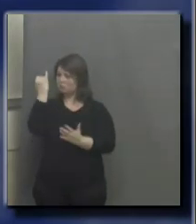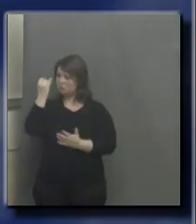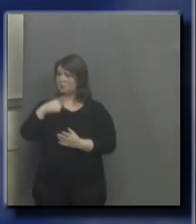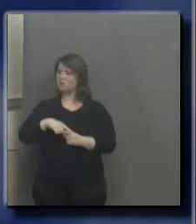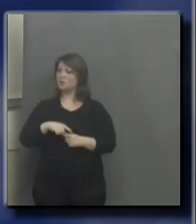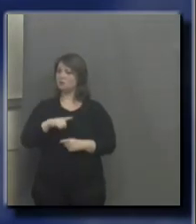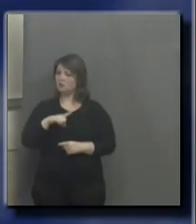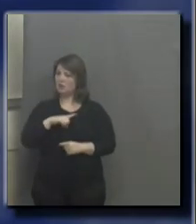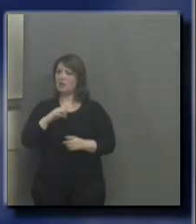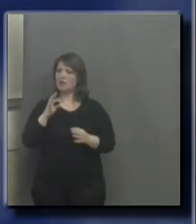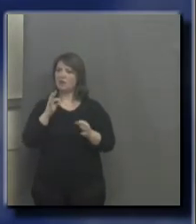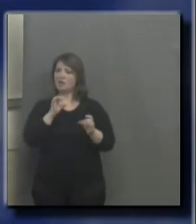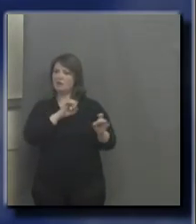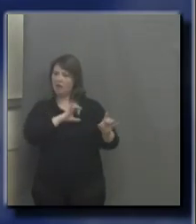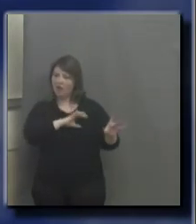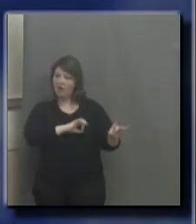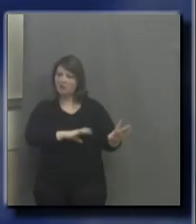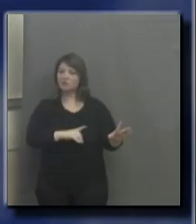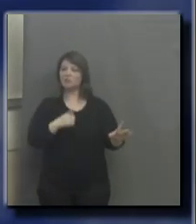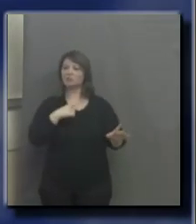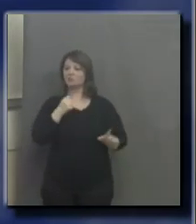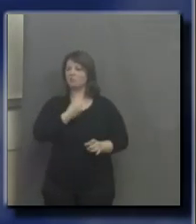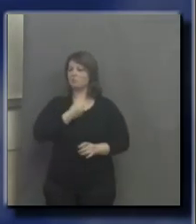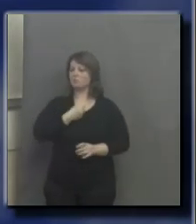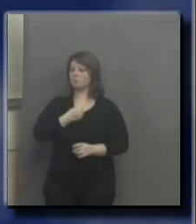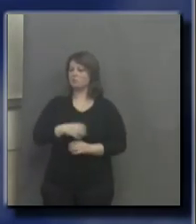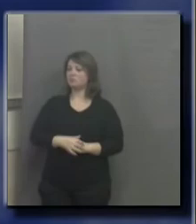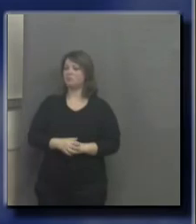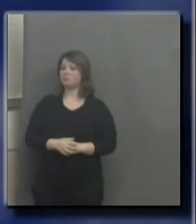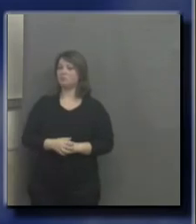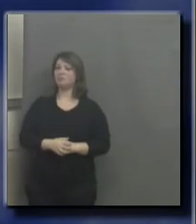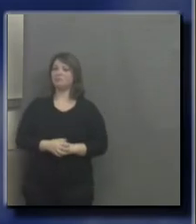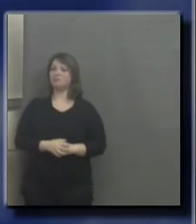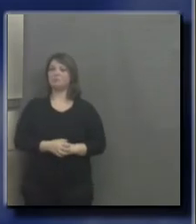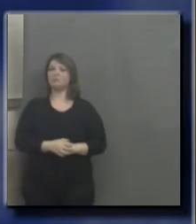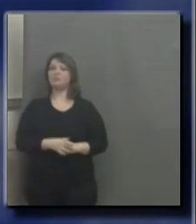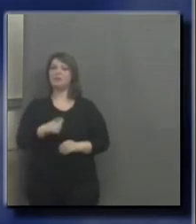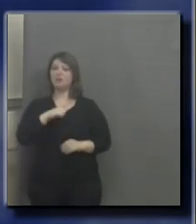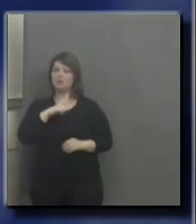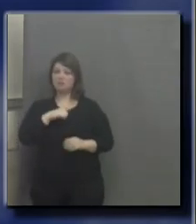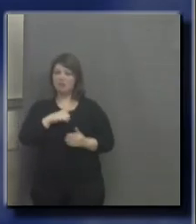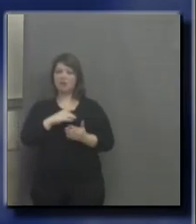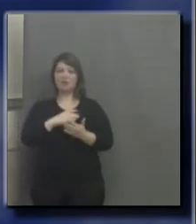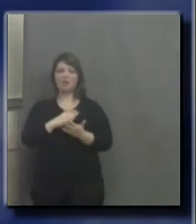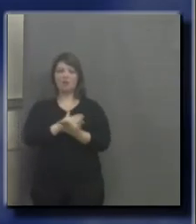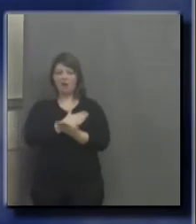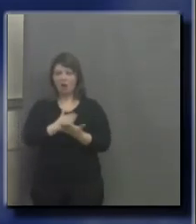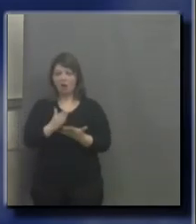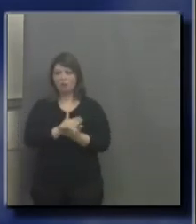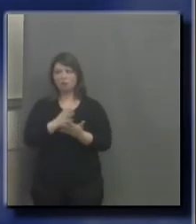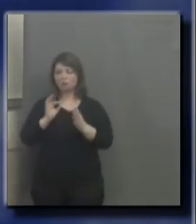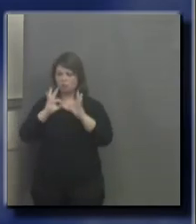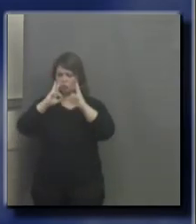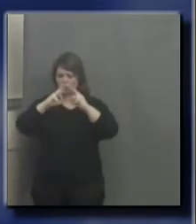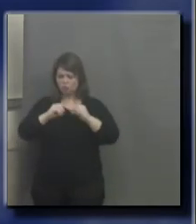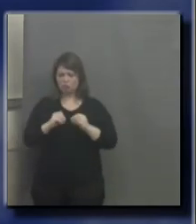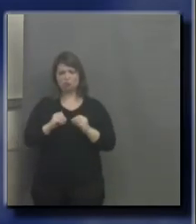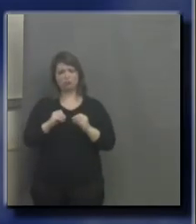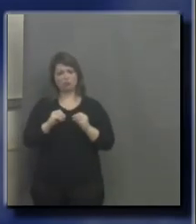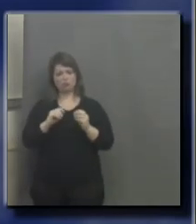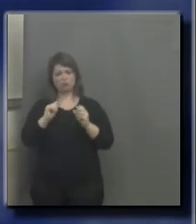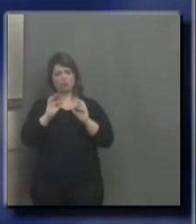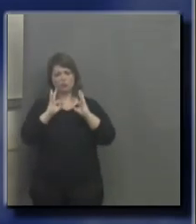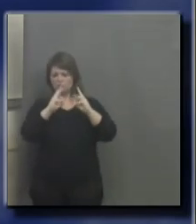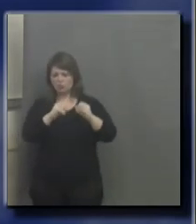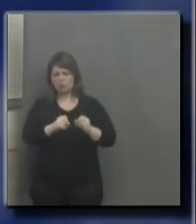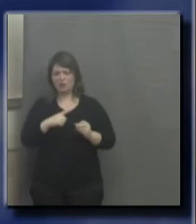técnico, que é esse parecer número 300, que traz todos os princípios gerais das DCN para todos os cursos